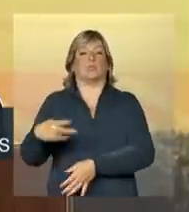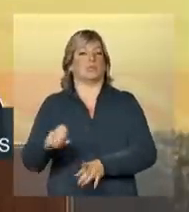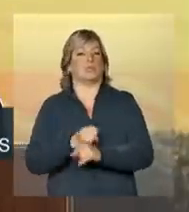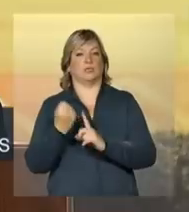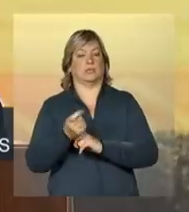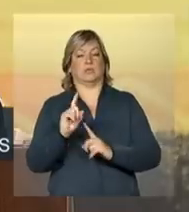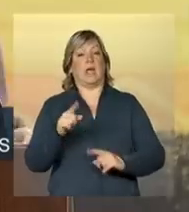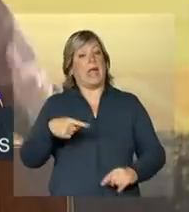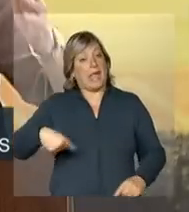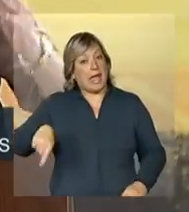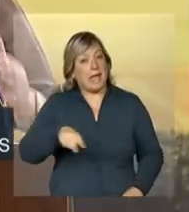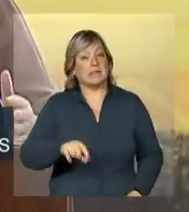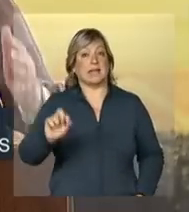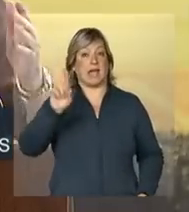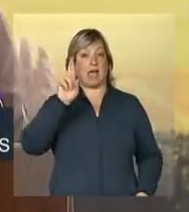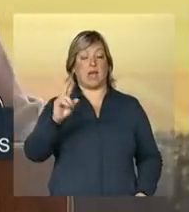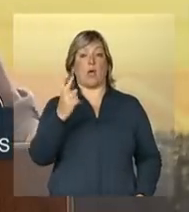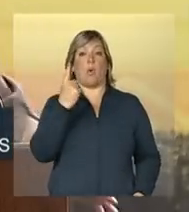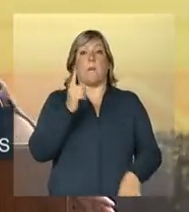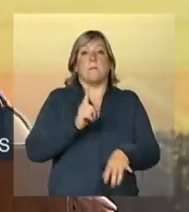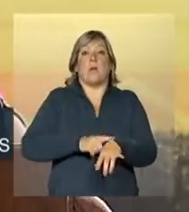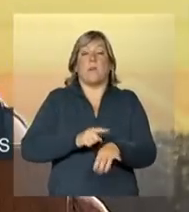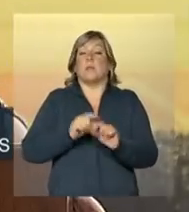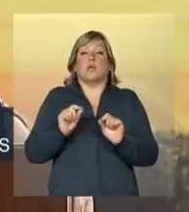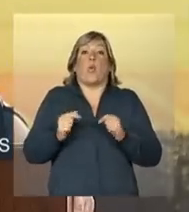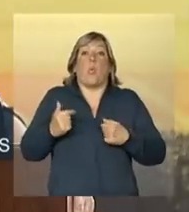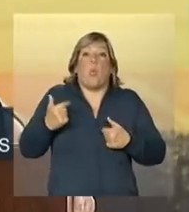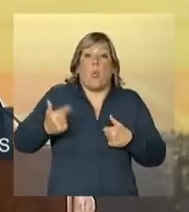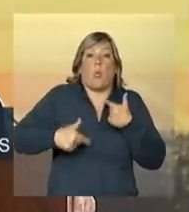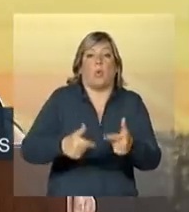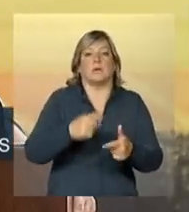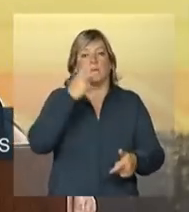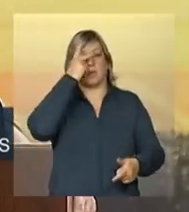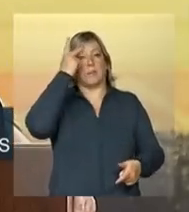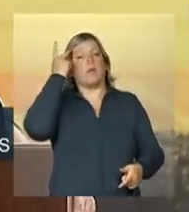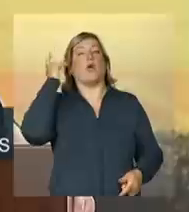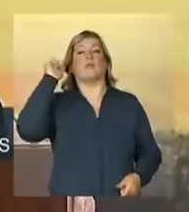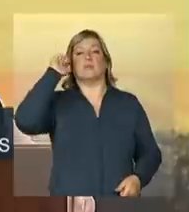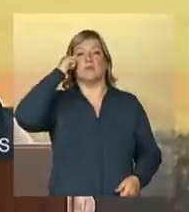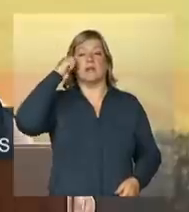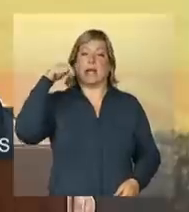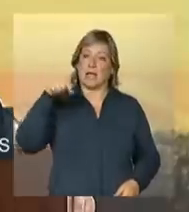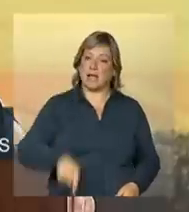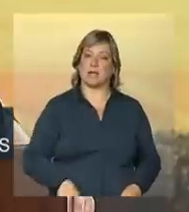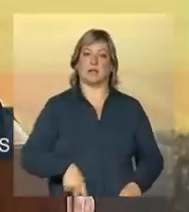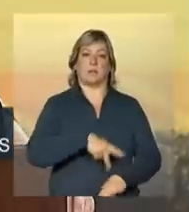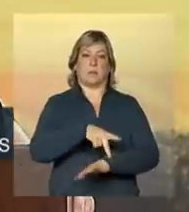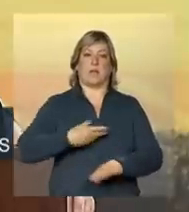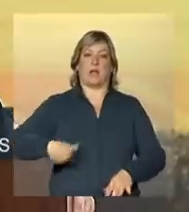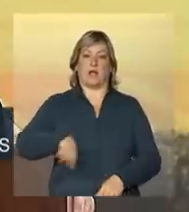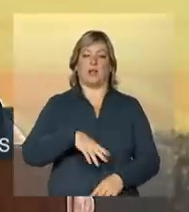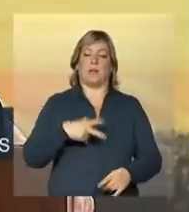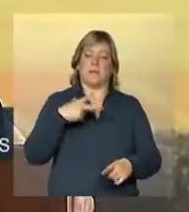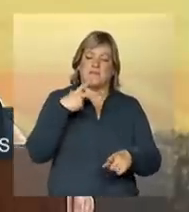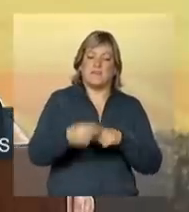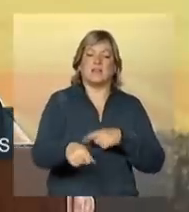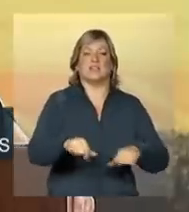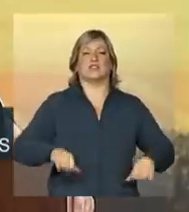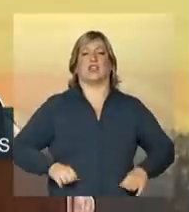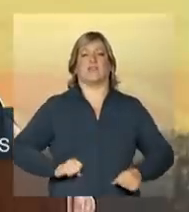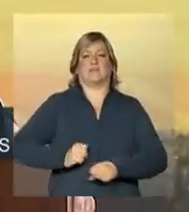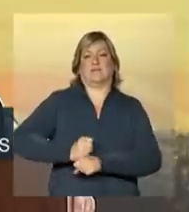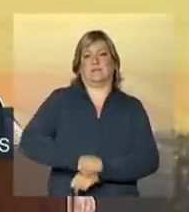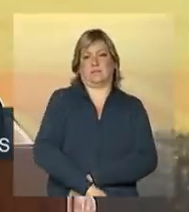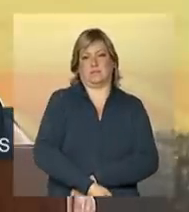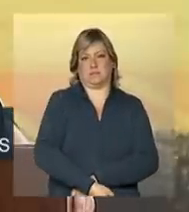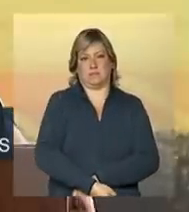representam um momento de luta da população negra no nosso país contra a escravidão e